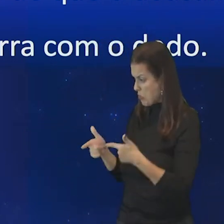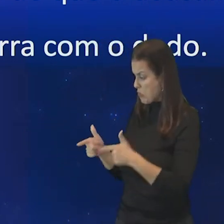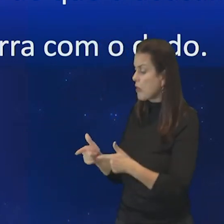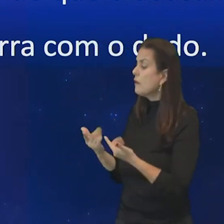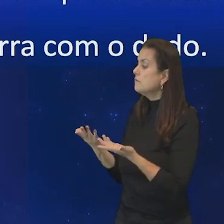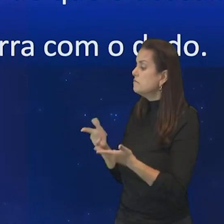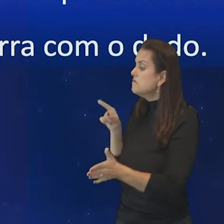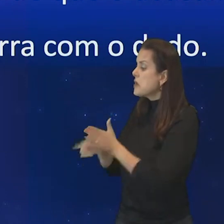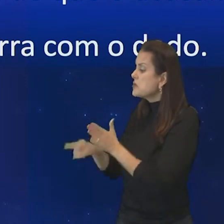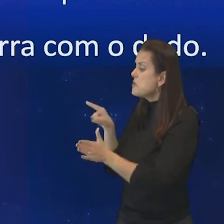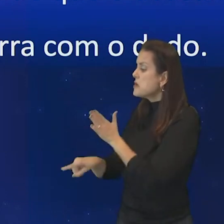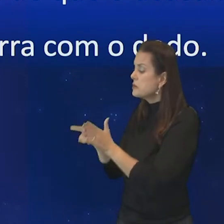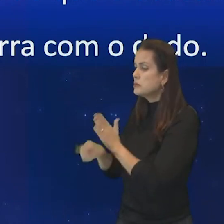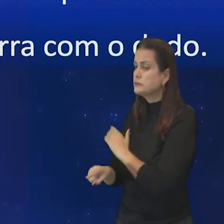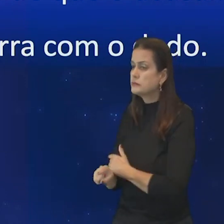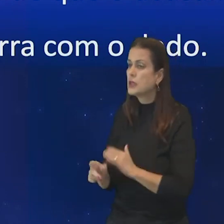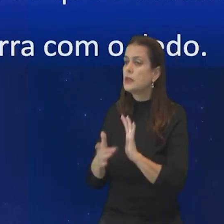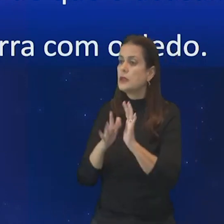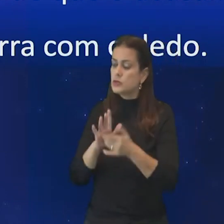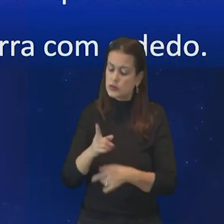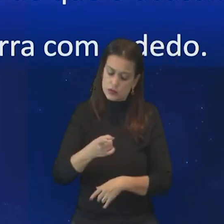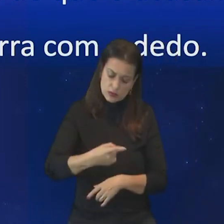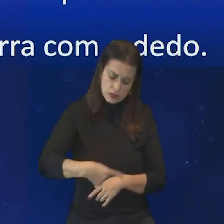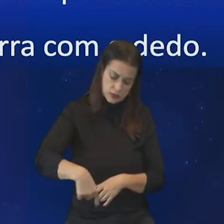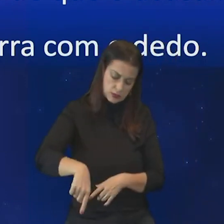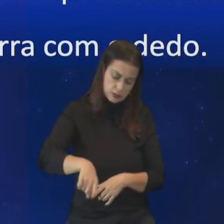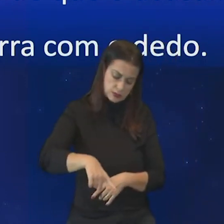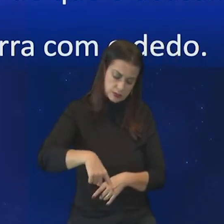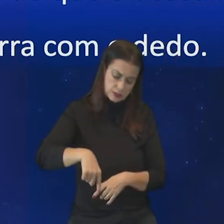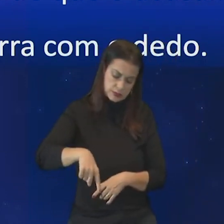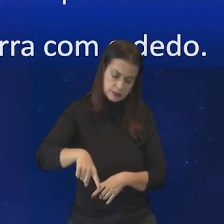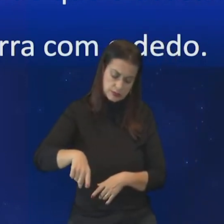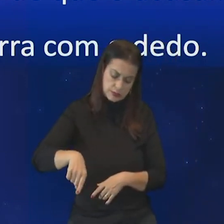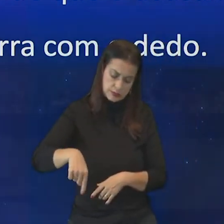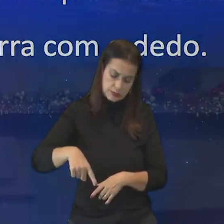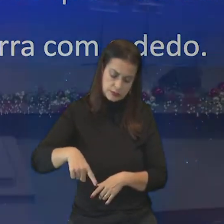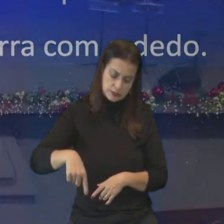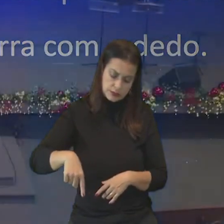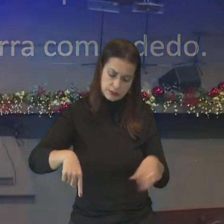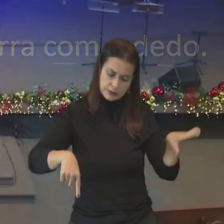Inclinando-se Jesus, escrevia